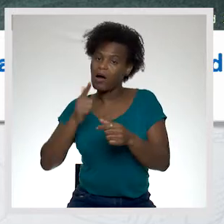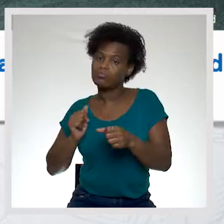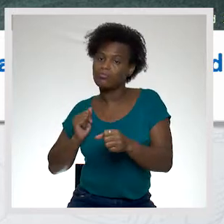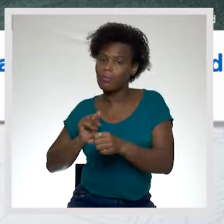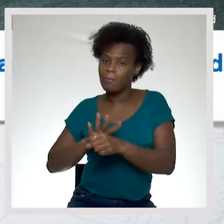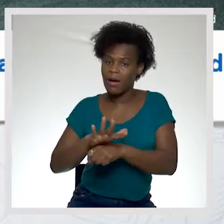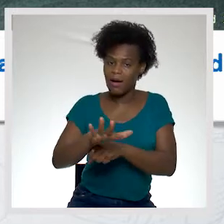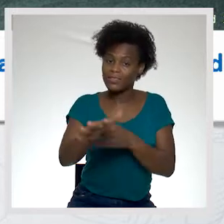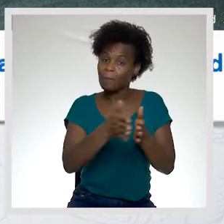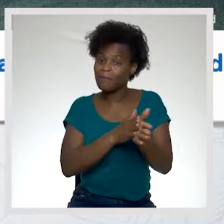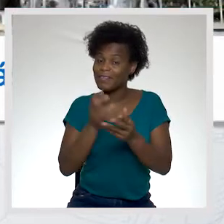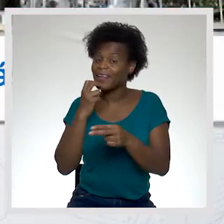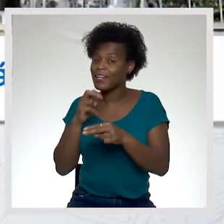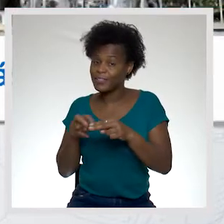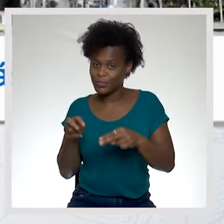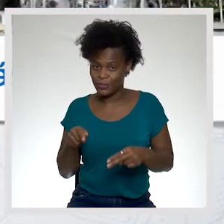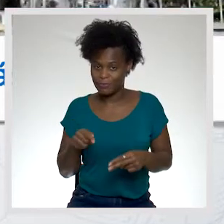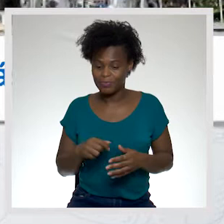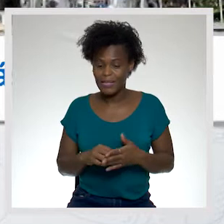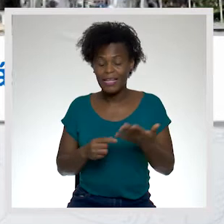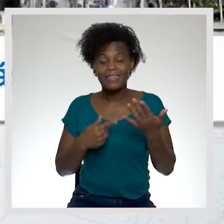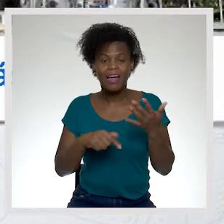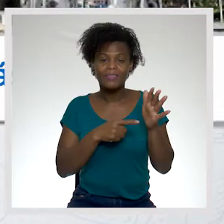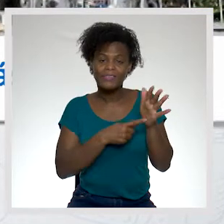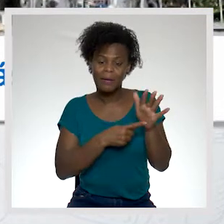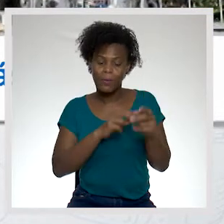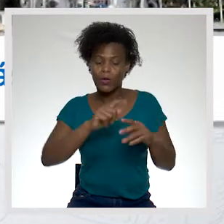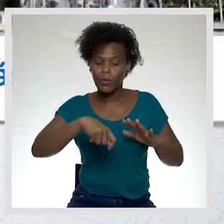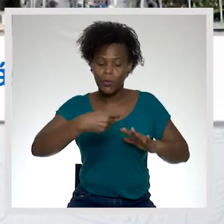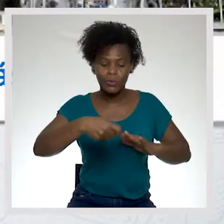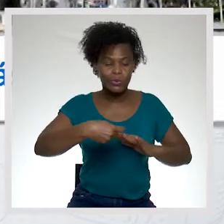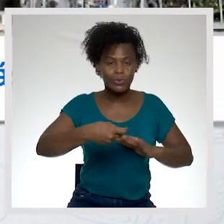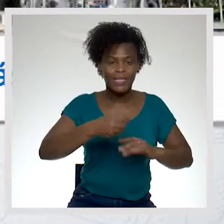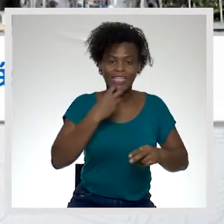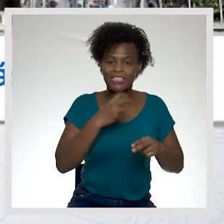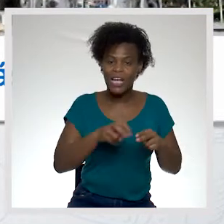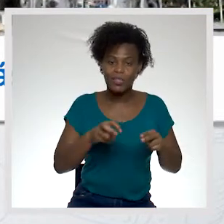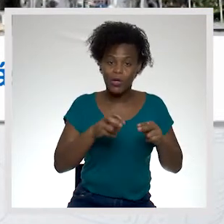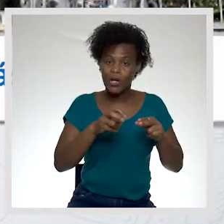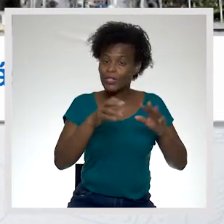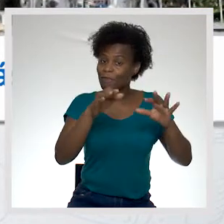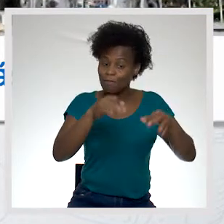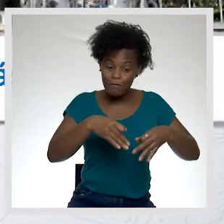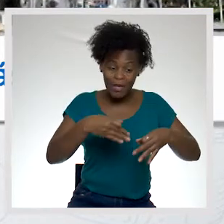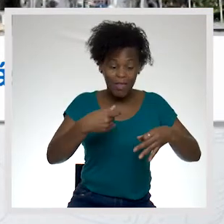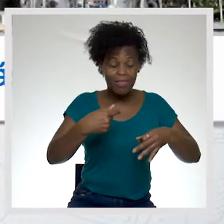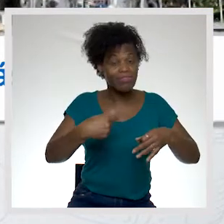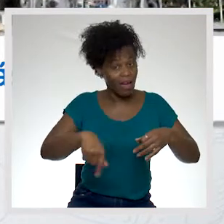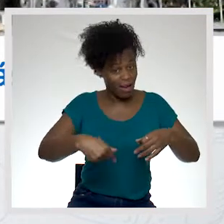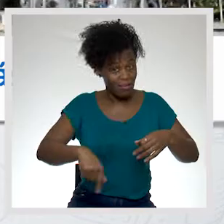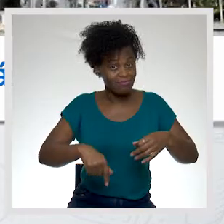dos mares. Exemplos de recursos energéticos não renováveis. Todos